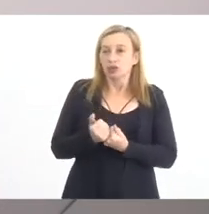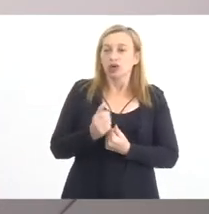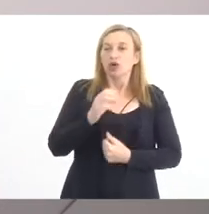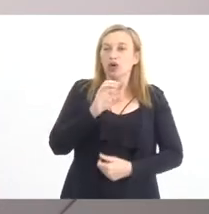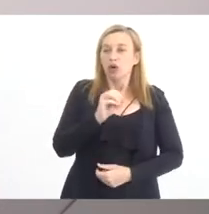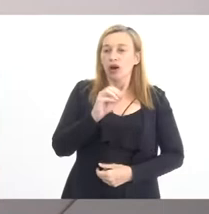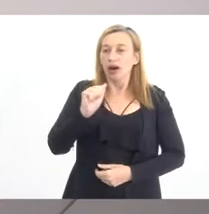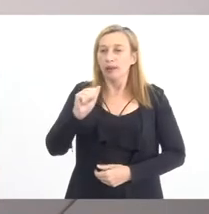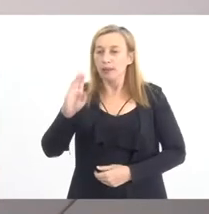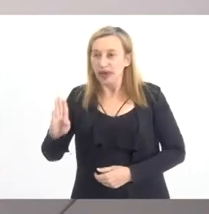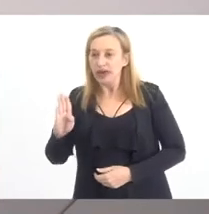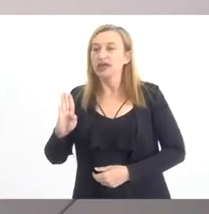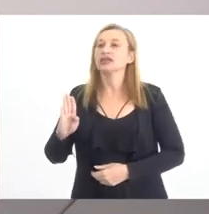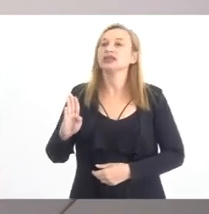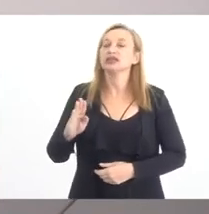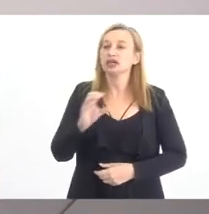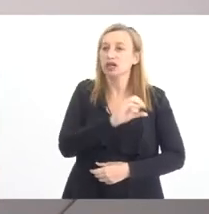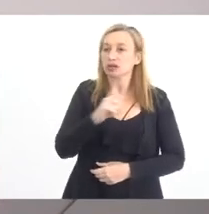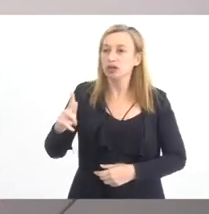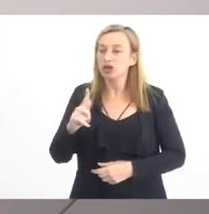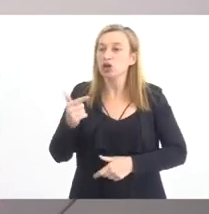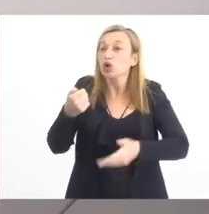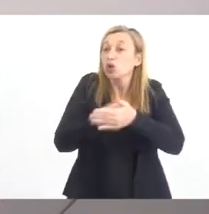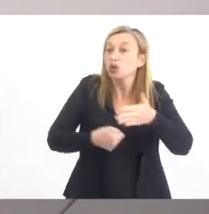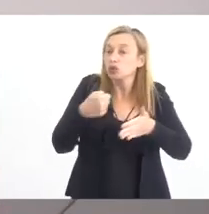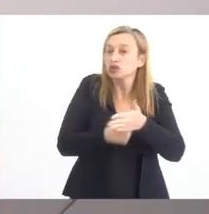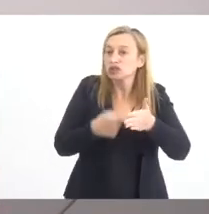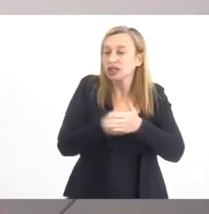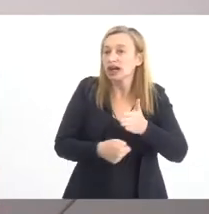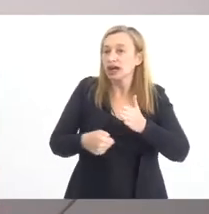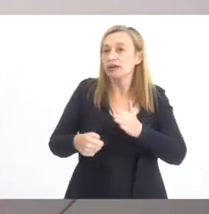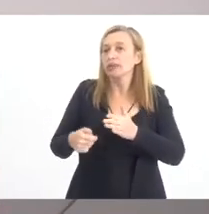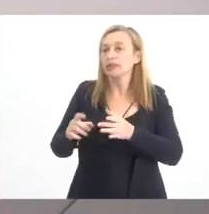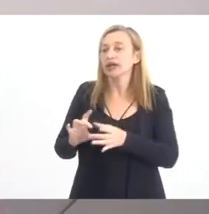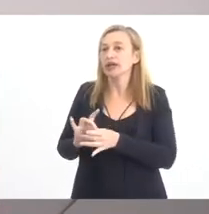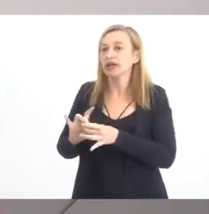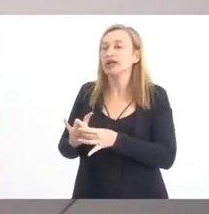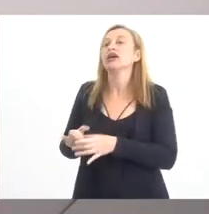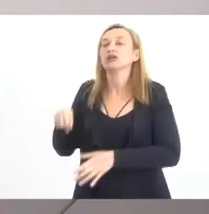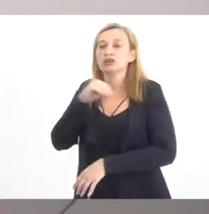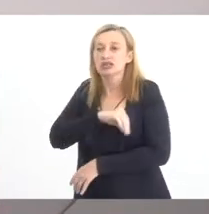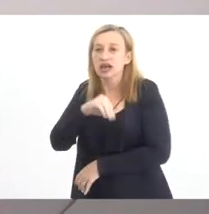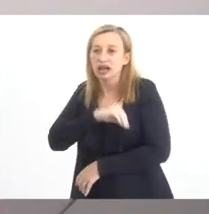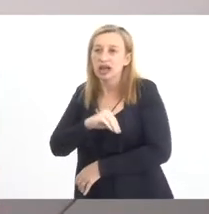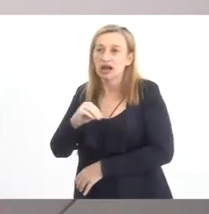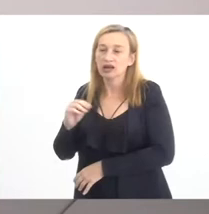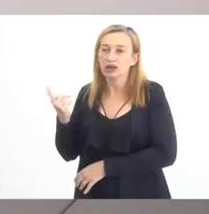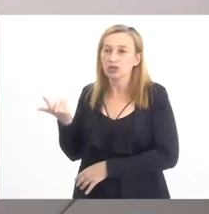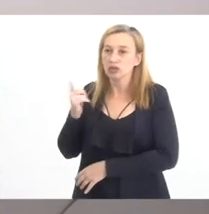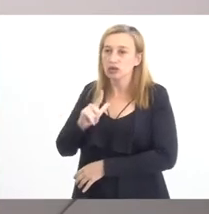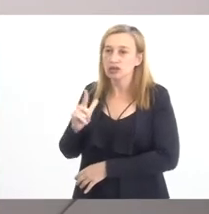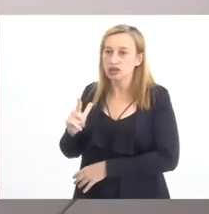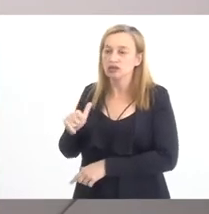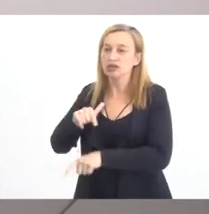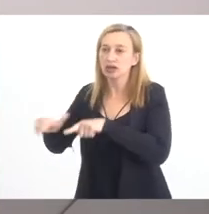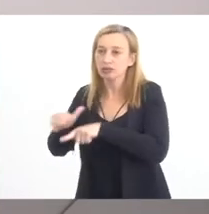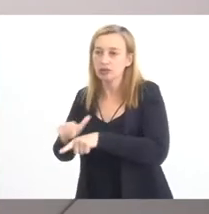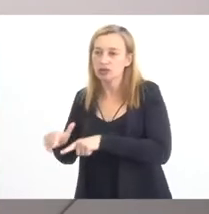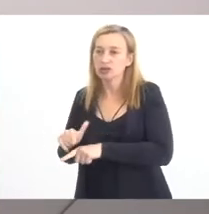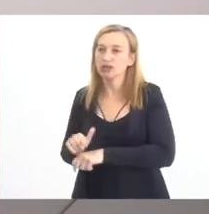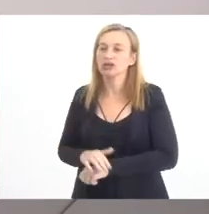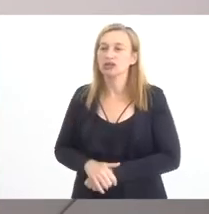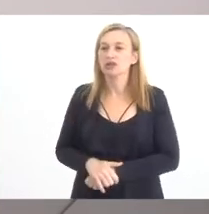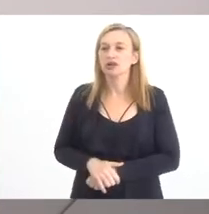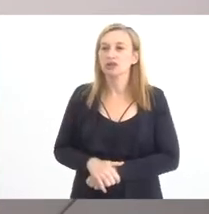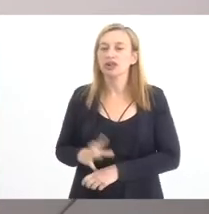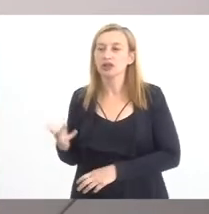sempre que tiverem que lutar pela equiparação, pela isonomia salarial e de condições de trabalho. Esse